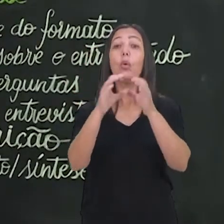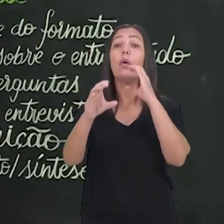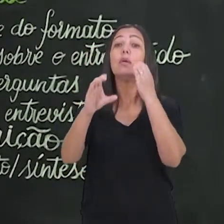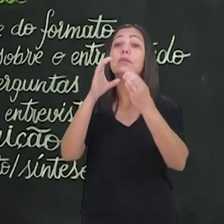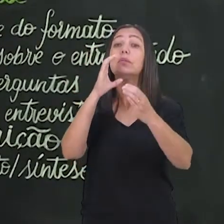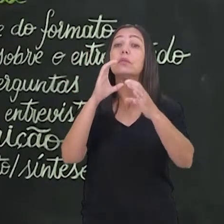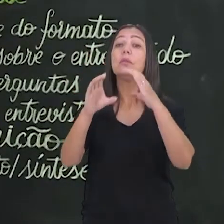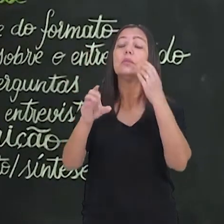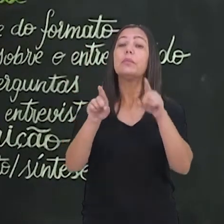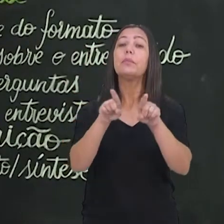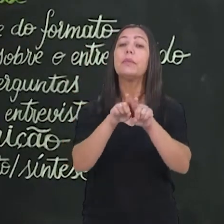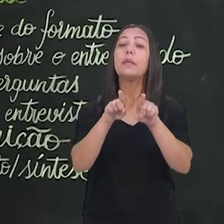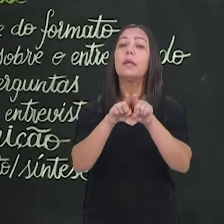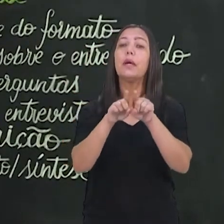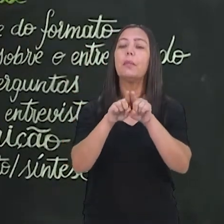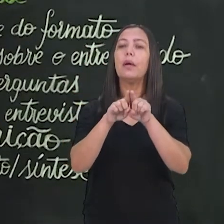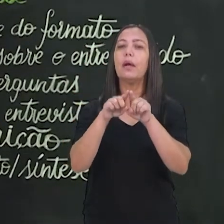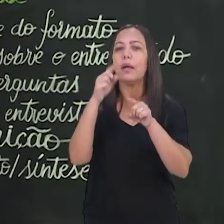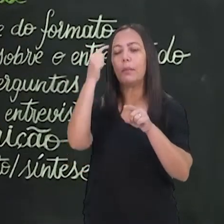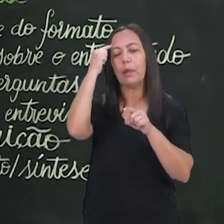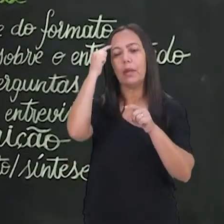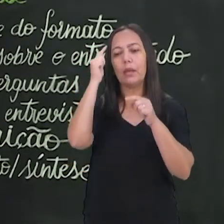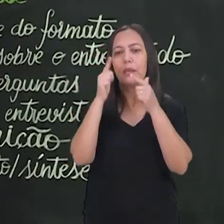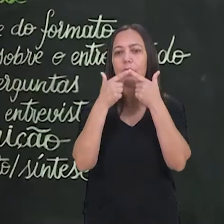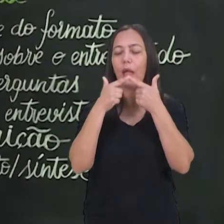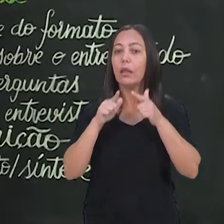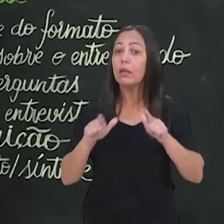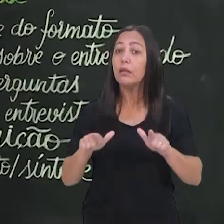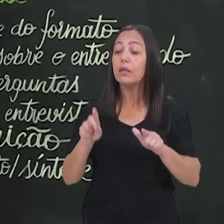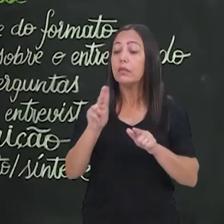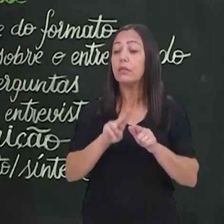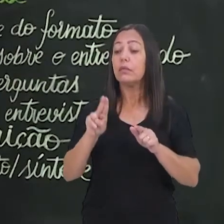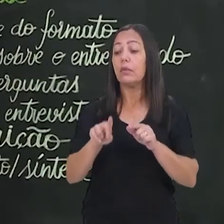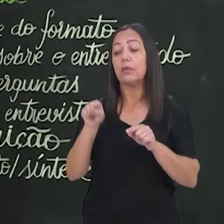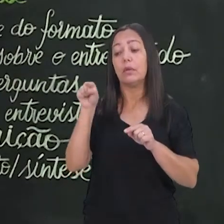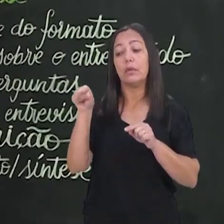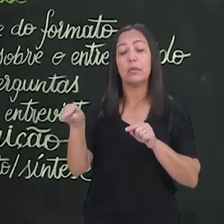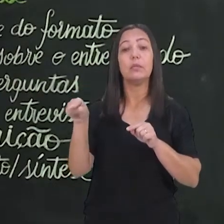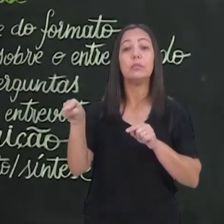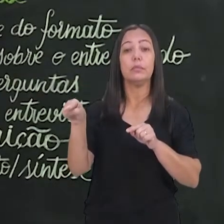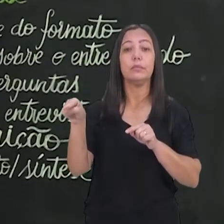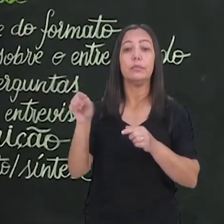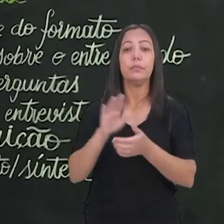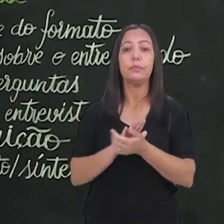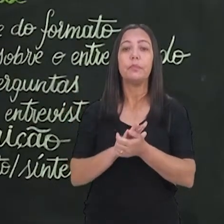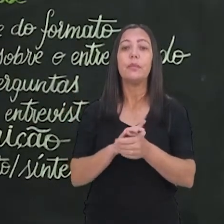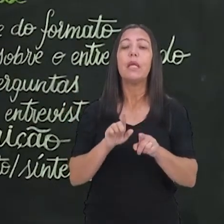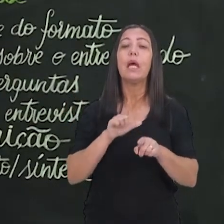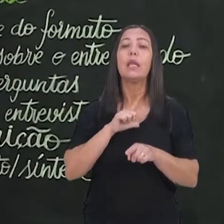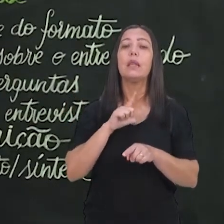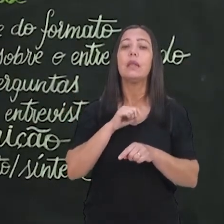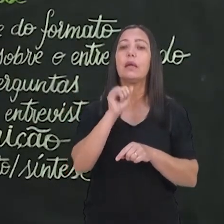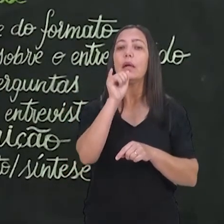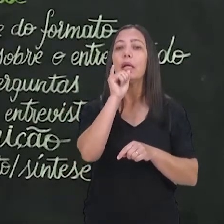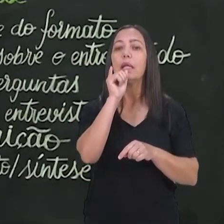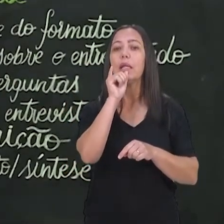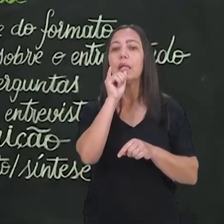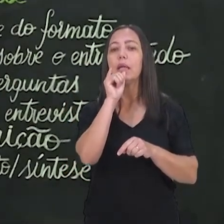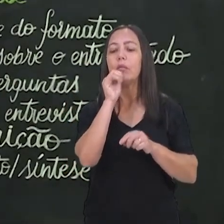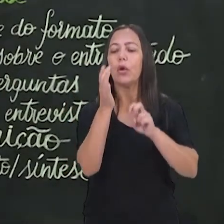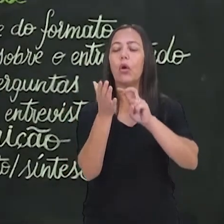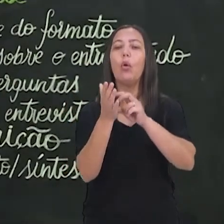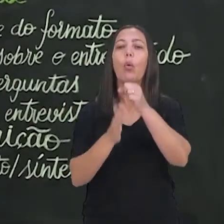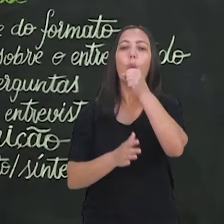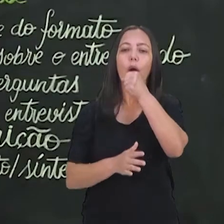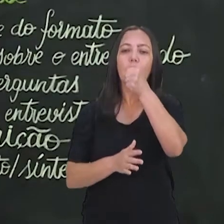comunicação e pense sempre na linguagem que você vai utilizar com a pessoa que está se comunicando com você. Aqui nós temos um exemplo de uma entrevista que